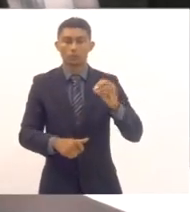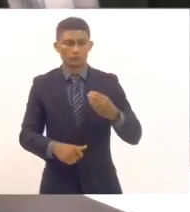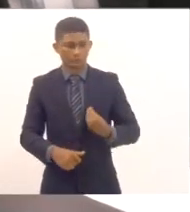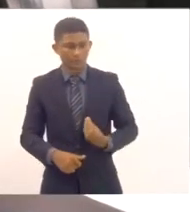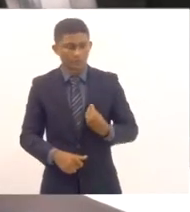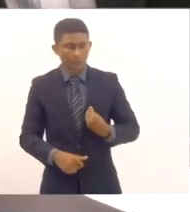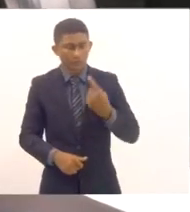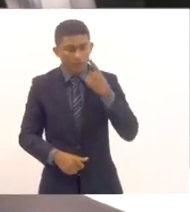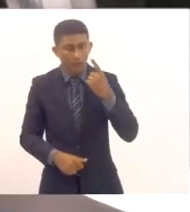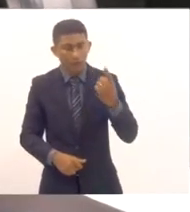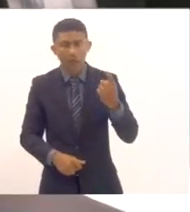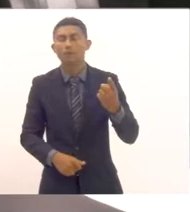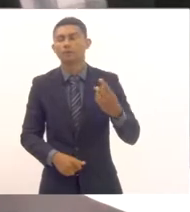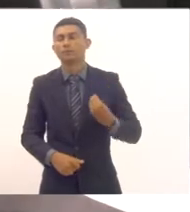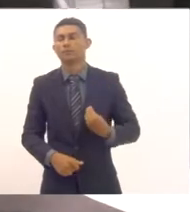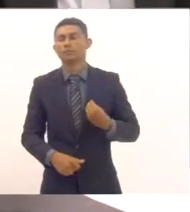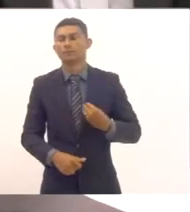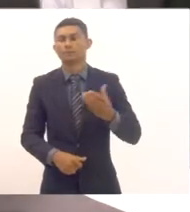athletica